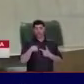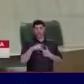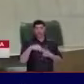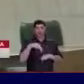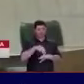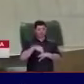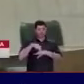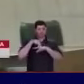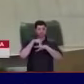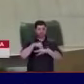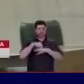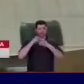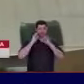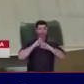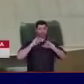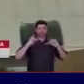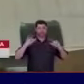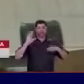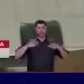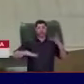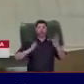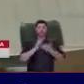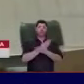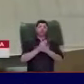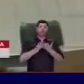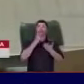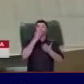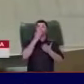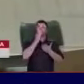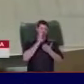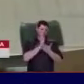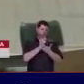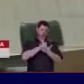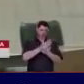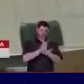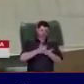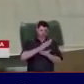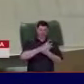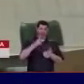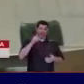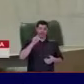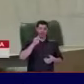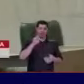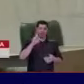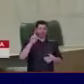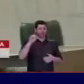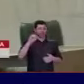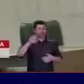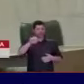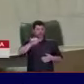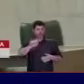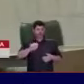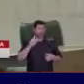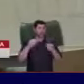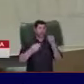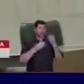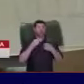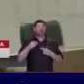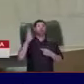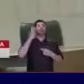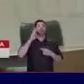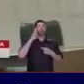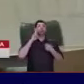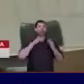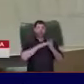em de lapidação da petrobras deputado seria bom contar a história completa na história pela